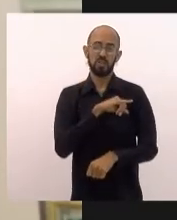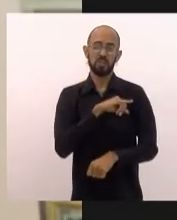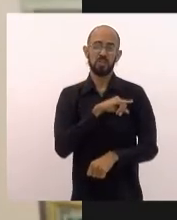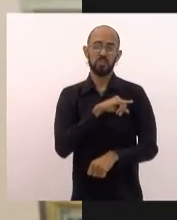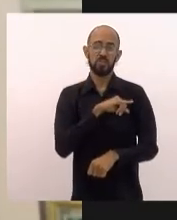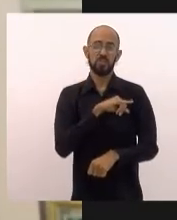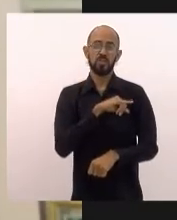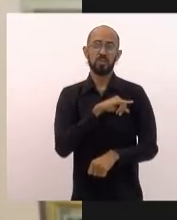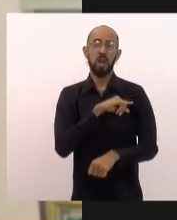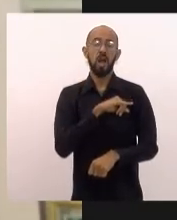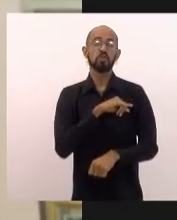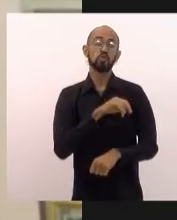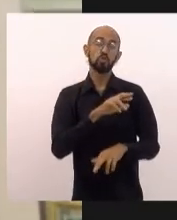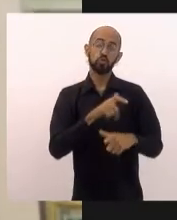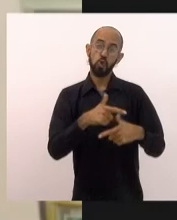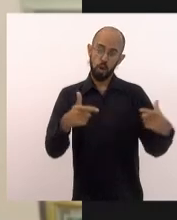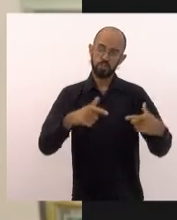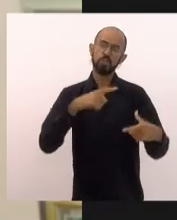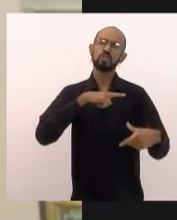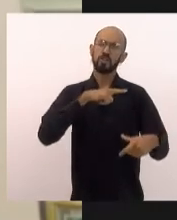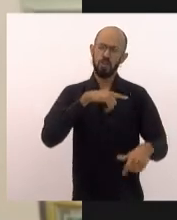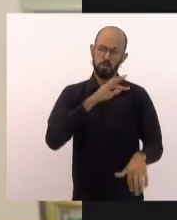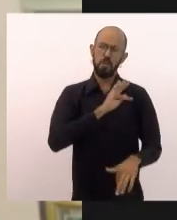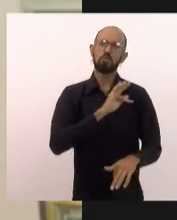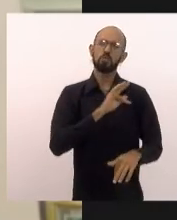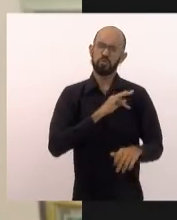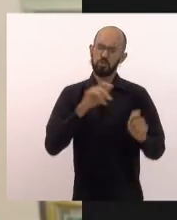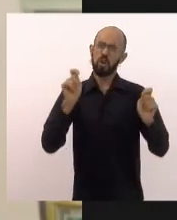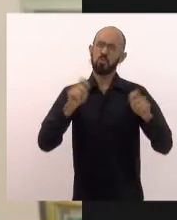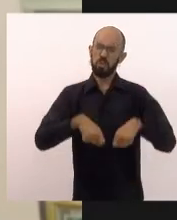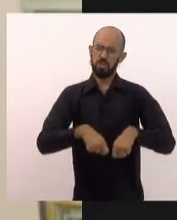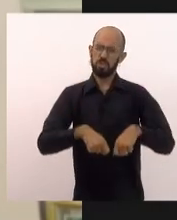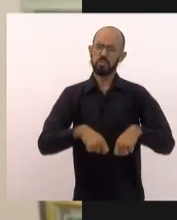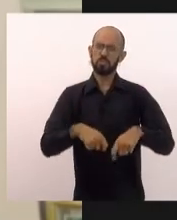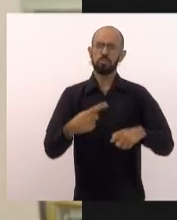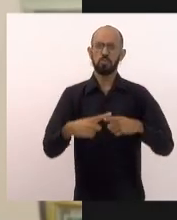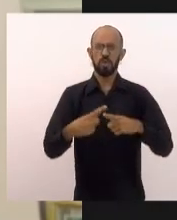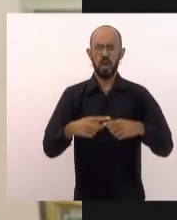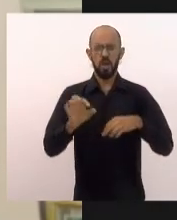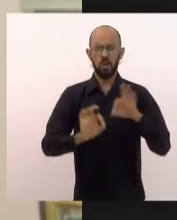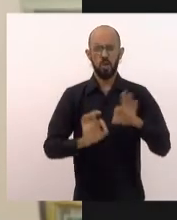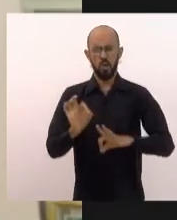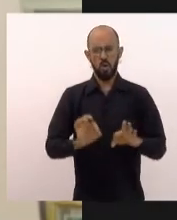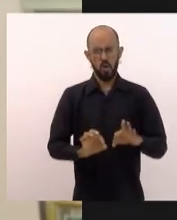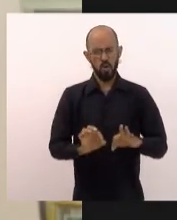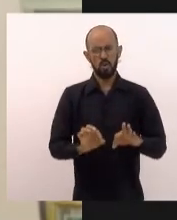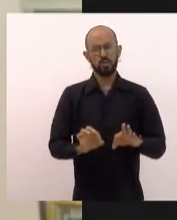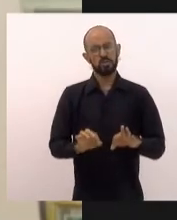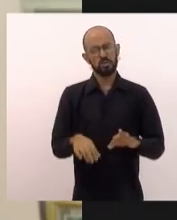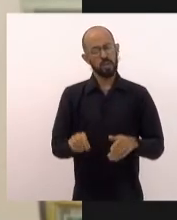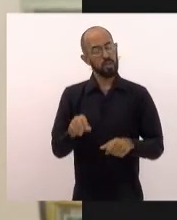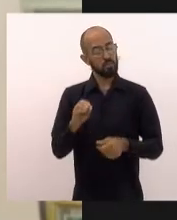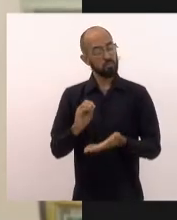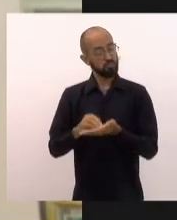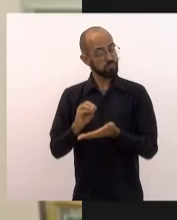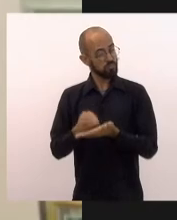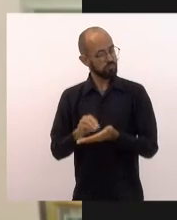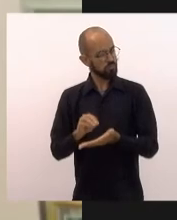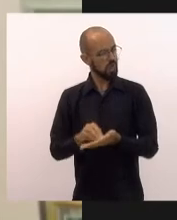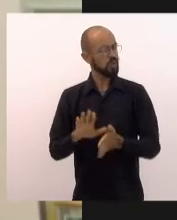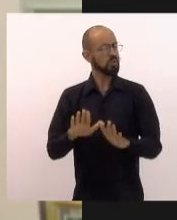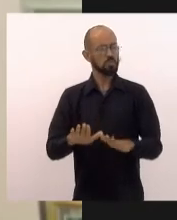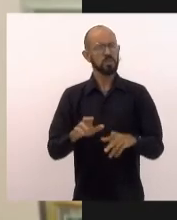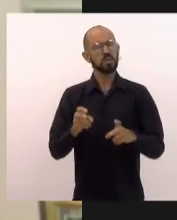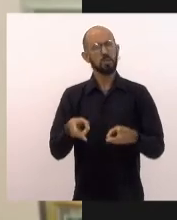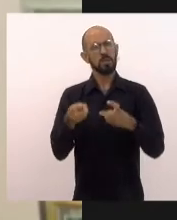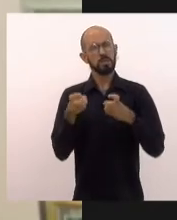felizmente, temos uma Polícia Militar competente, já que a ordem pública do Rio de Janeiro está deixando muito a desejar. Também observei com